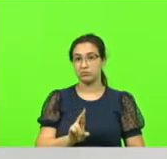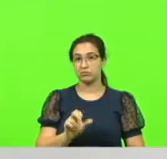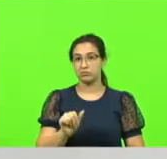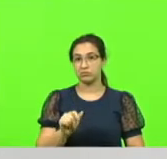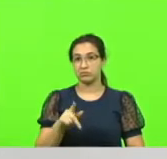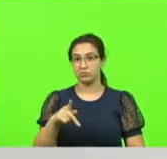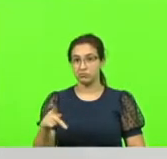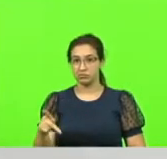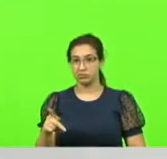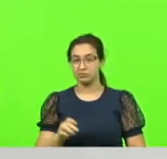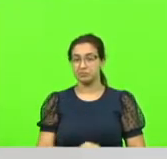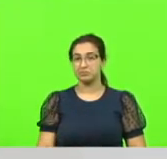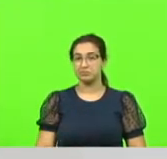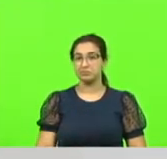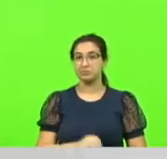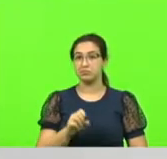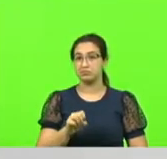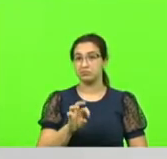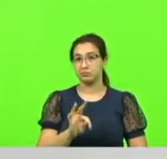O Supremo Tribunal Federal